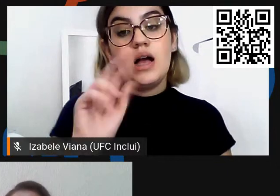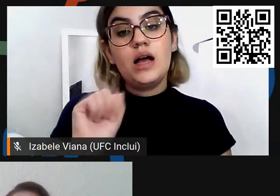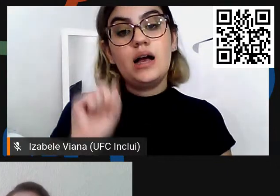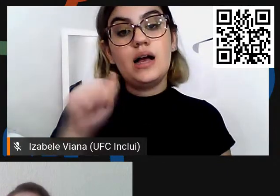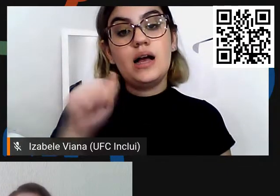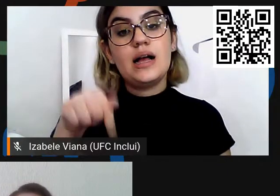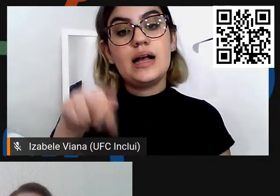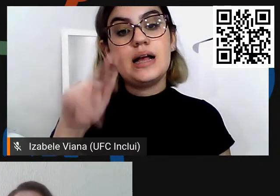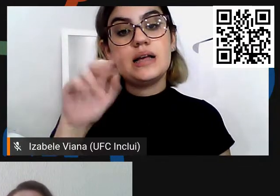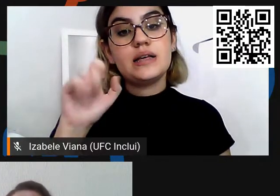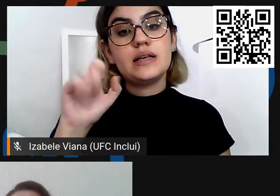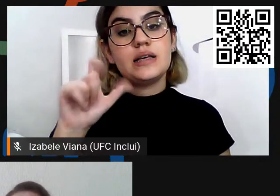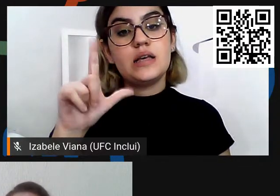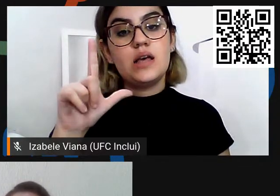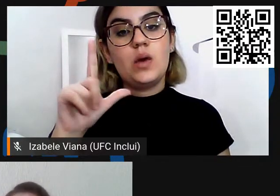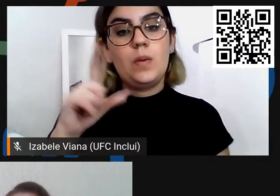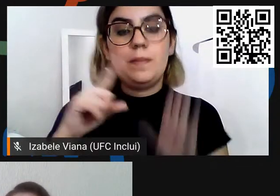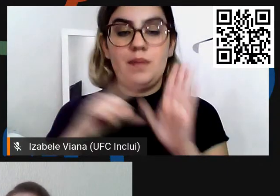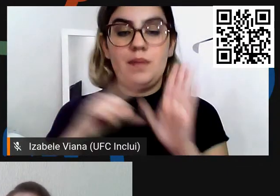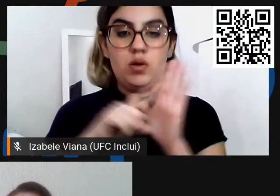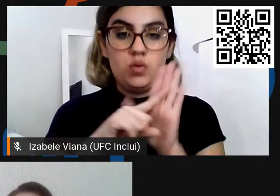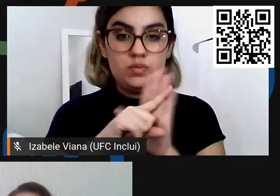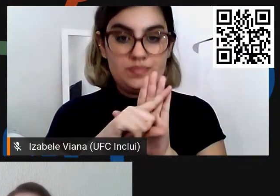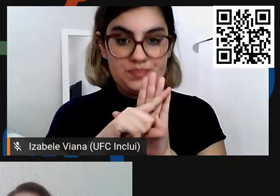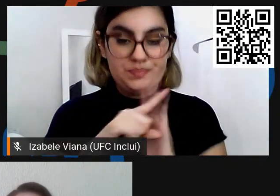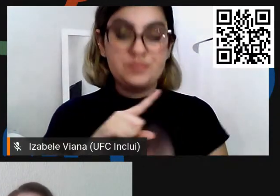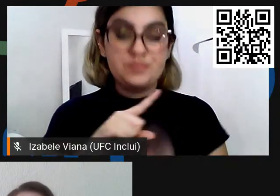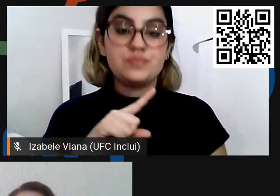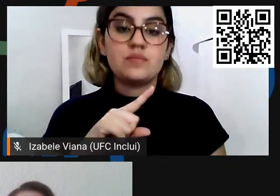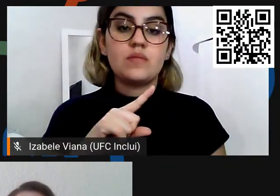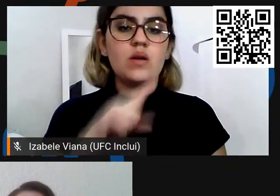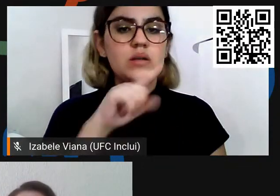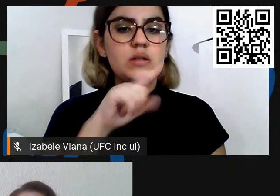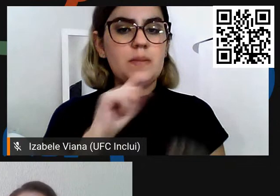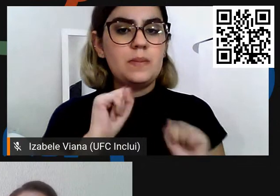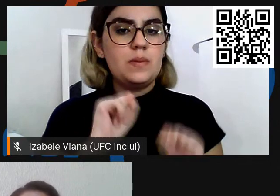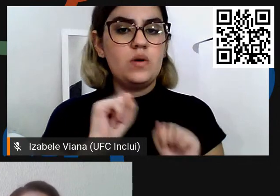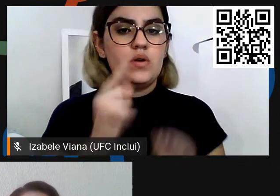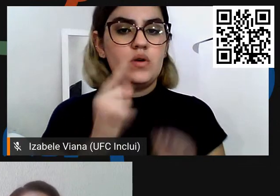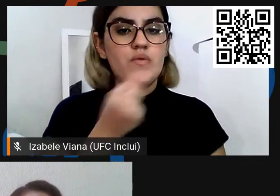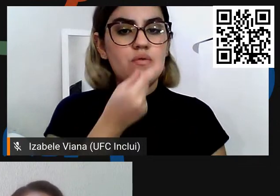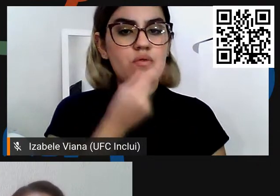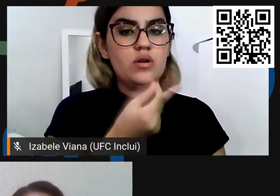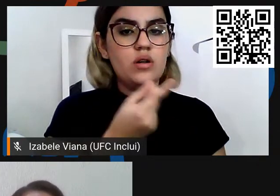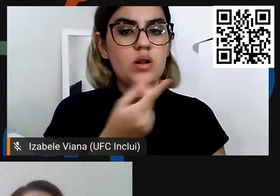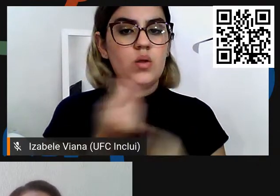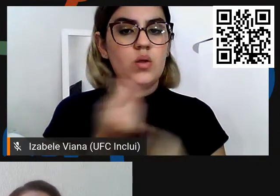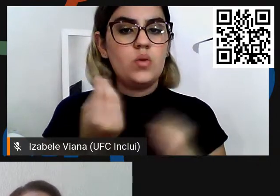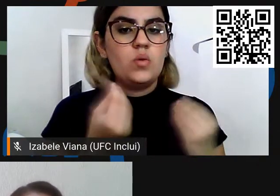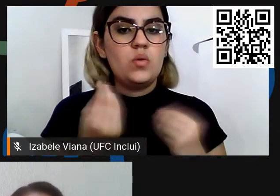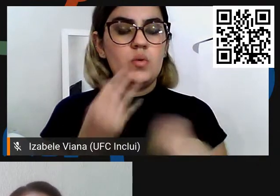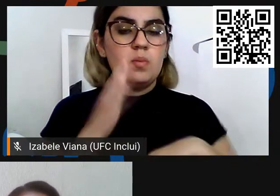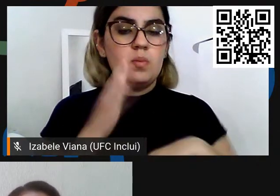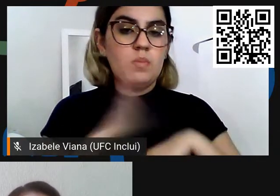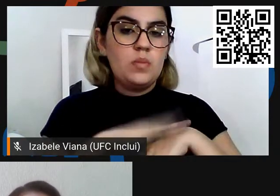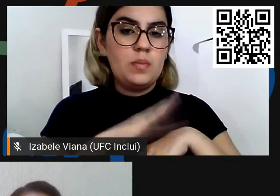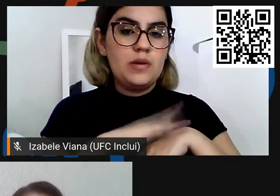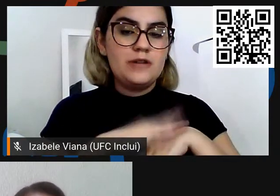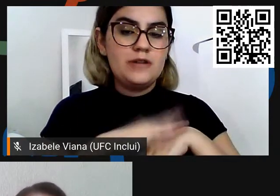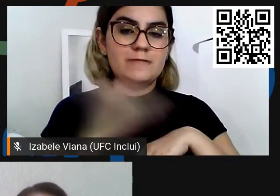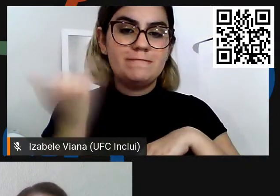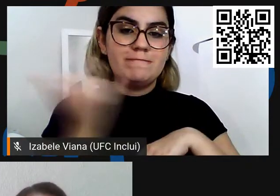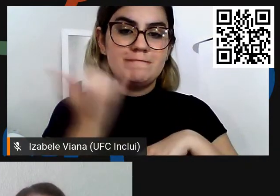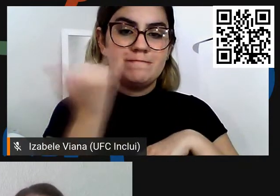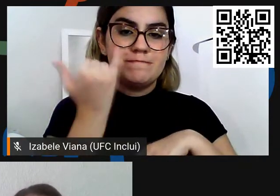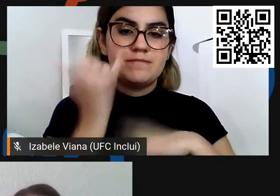o seguinte, professora, pode falar sobre o momento ideal para o registro no Próspero, o registro da revisão sistemática